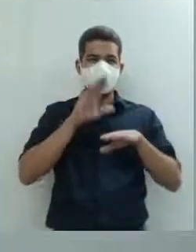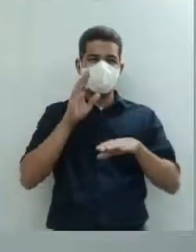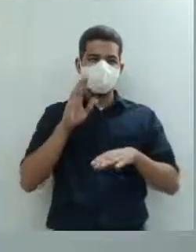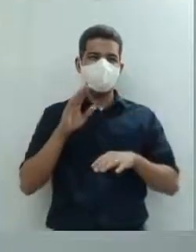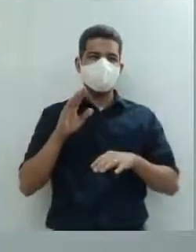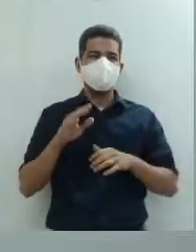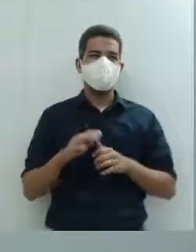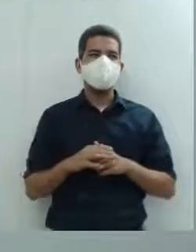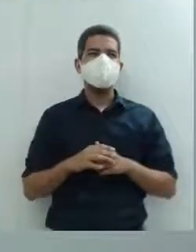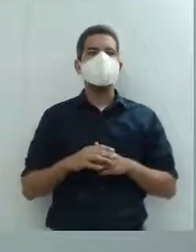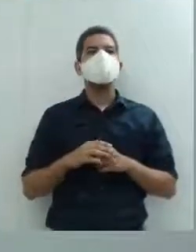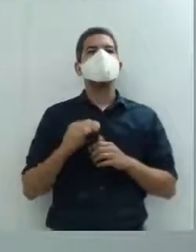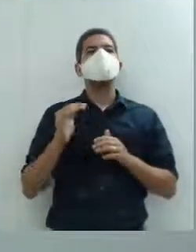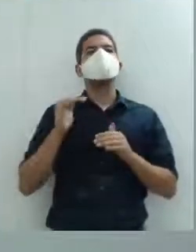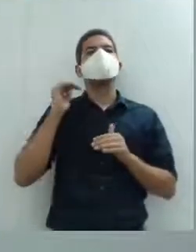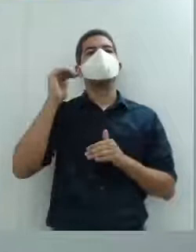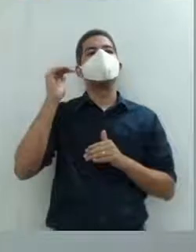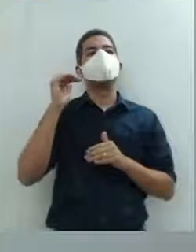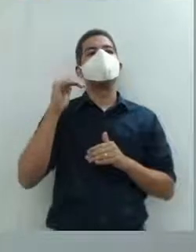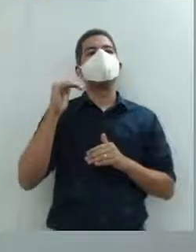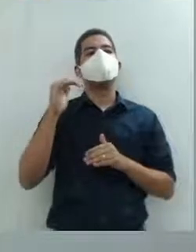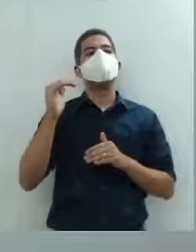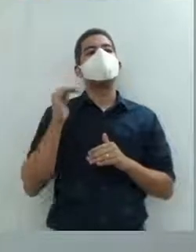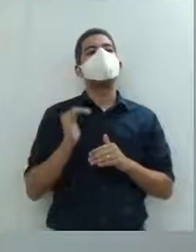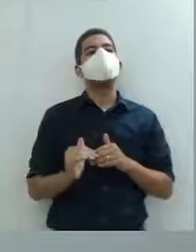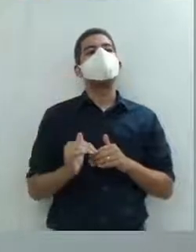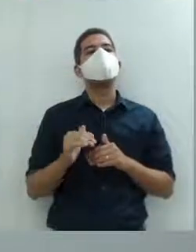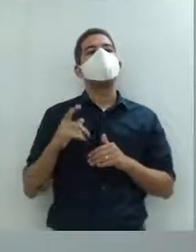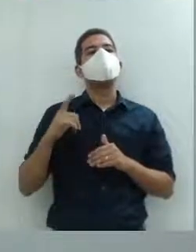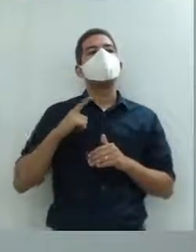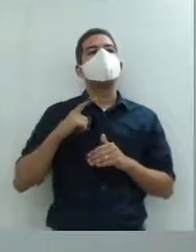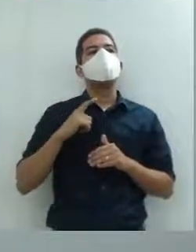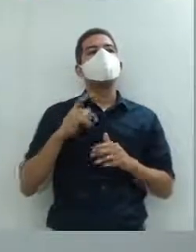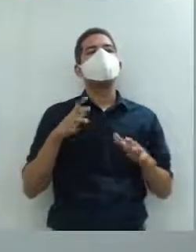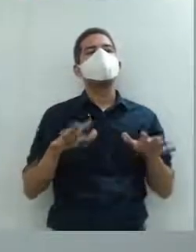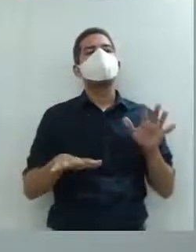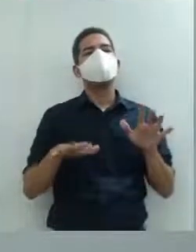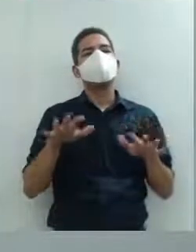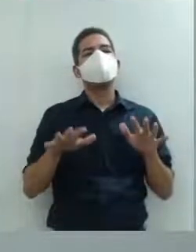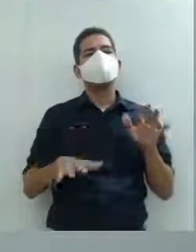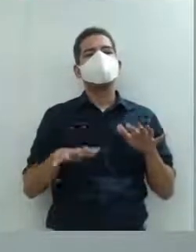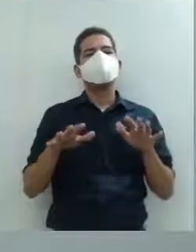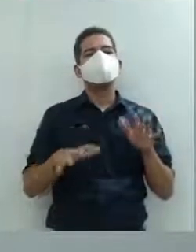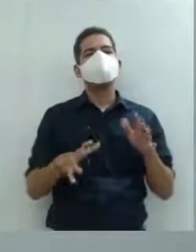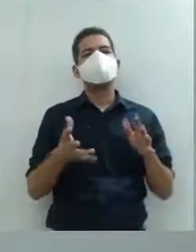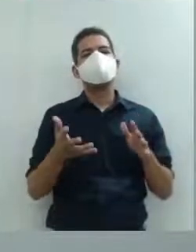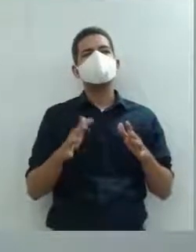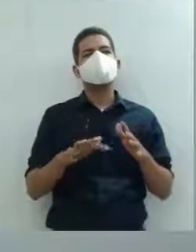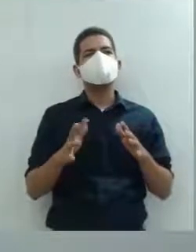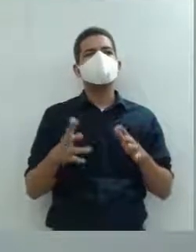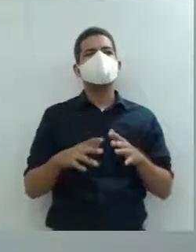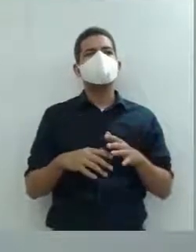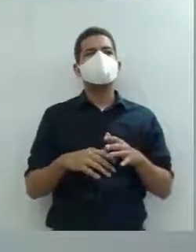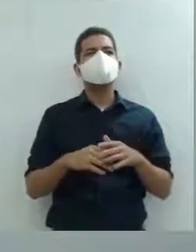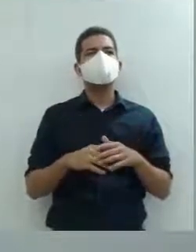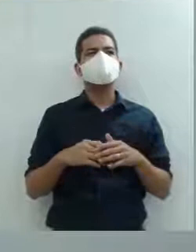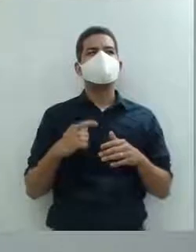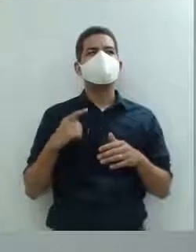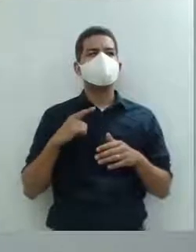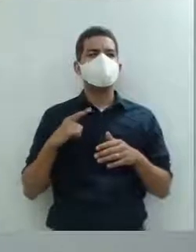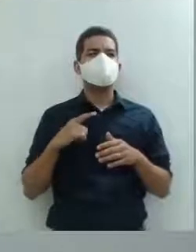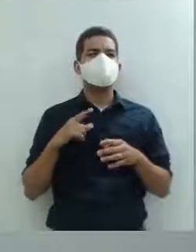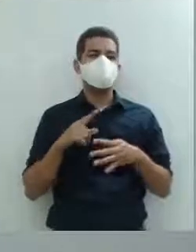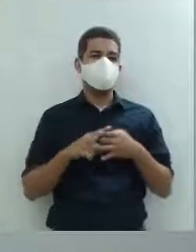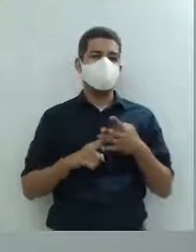planeta. Entre os trópicos e os circumpolares, aquela região temperada, onde eu vou ter a variação, as 4